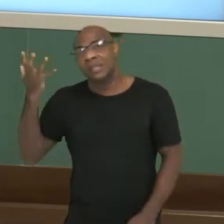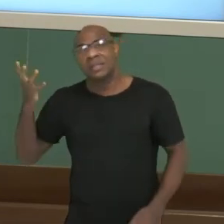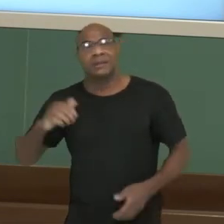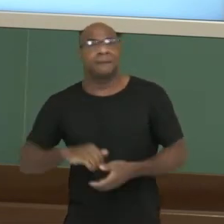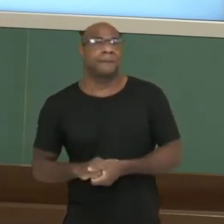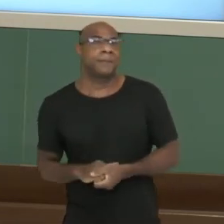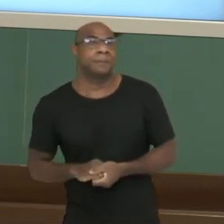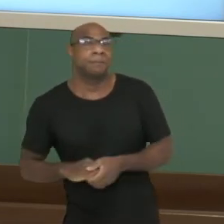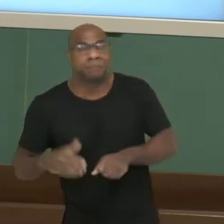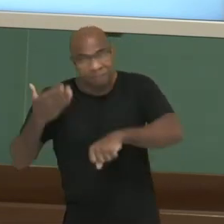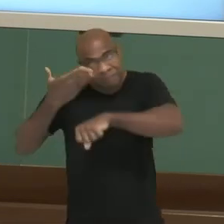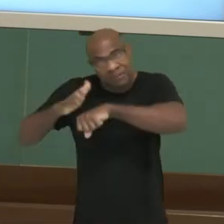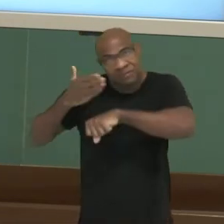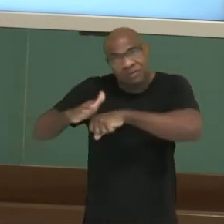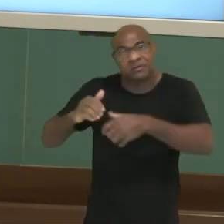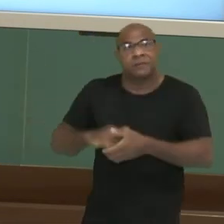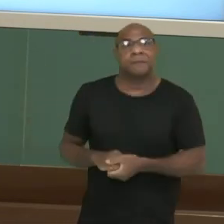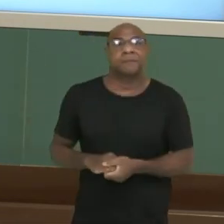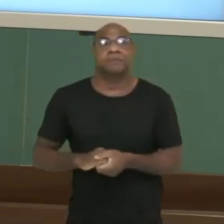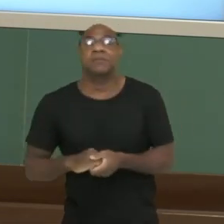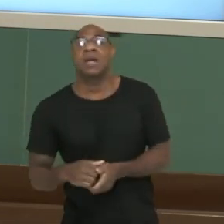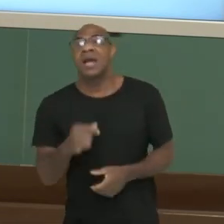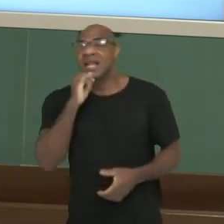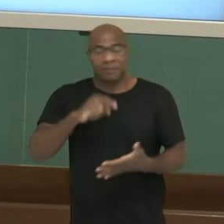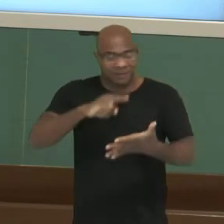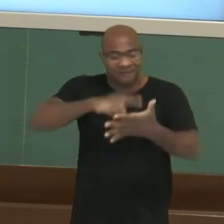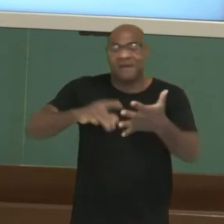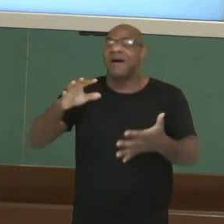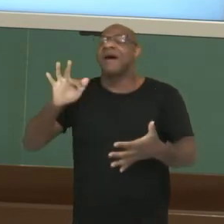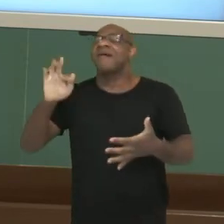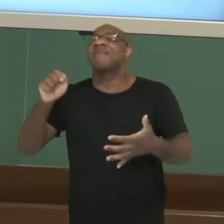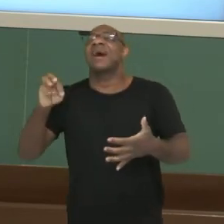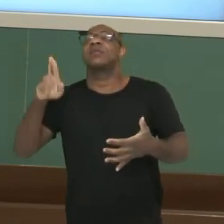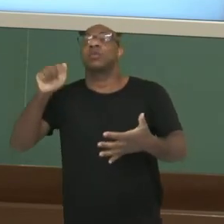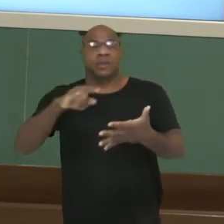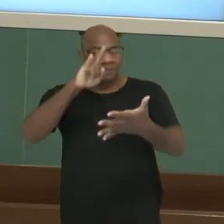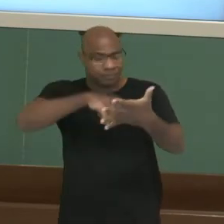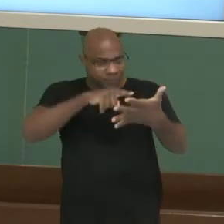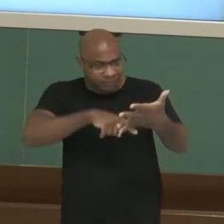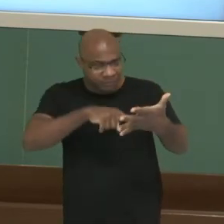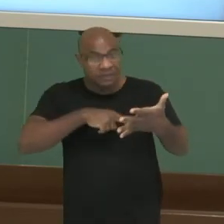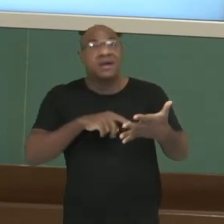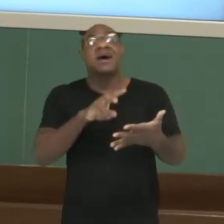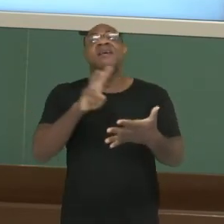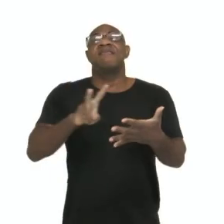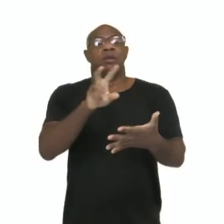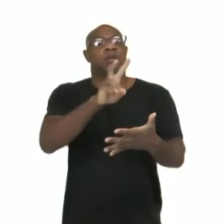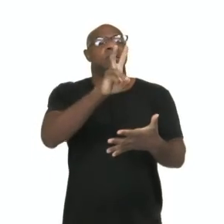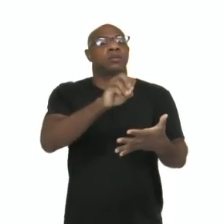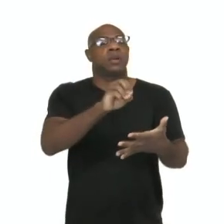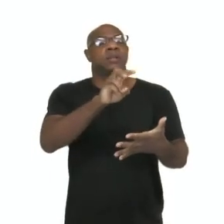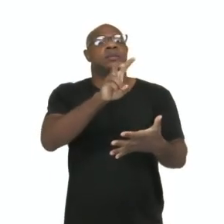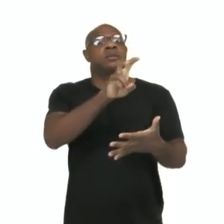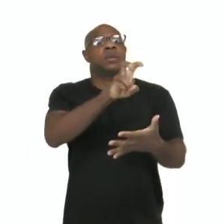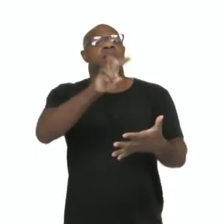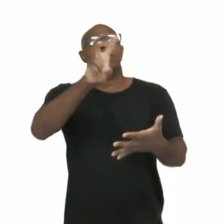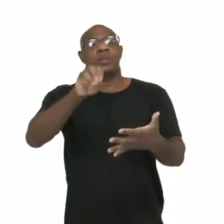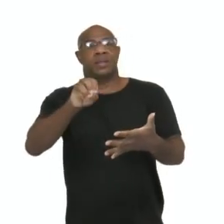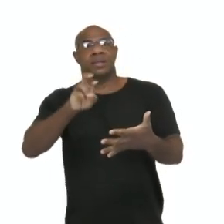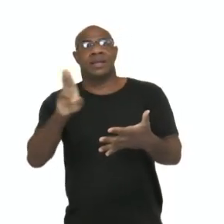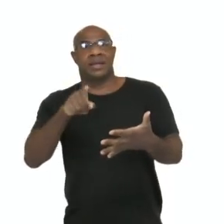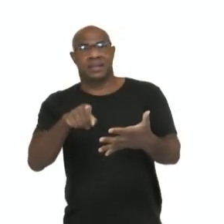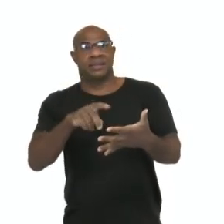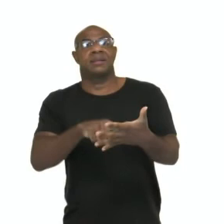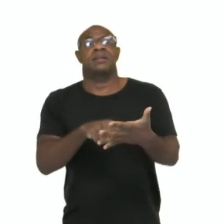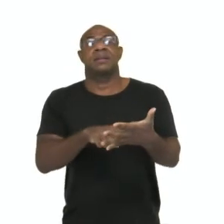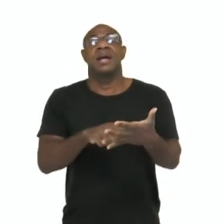Então, olha lá, imagine que a fatura de um mês, agora o exercício 3, está com valor de R$550. Caso atrase,